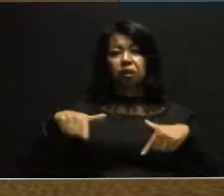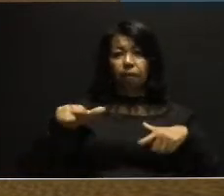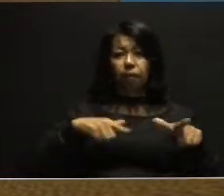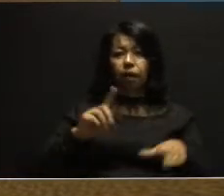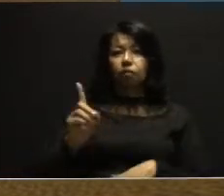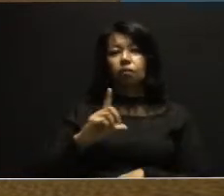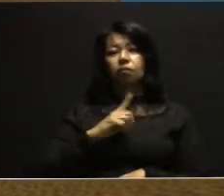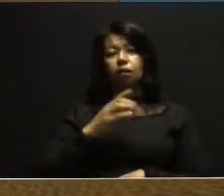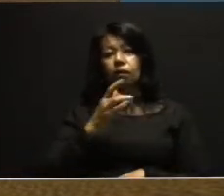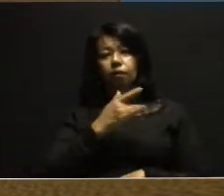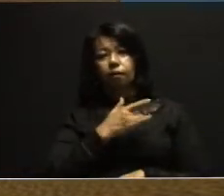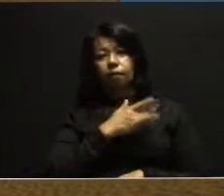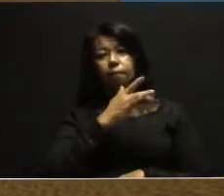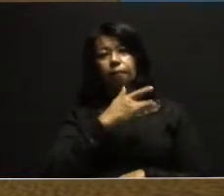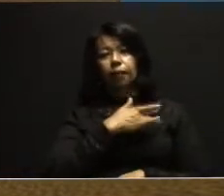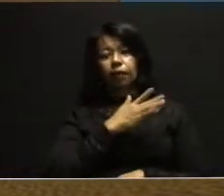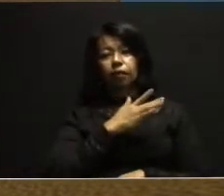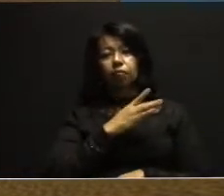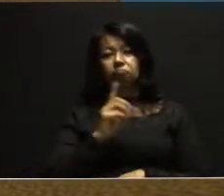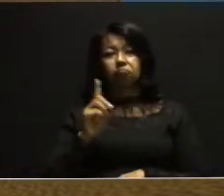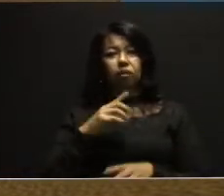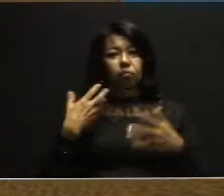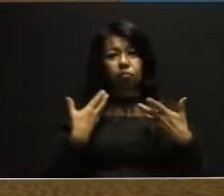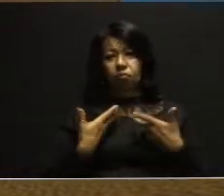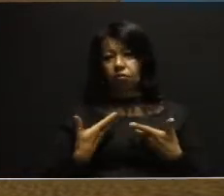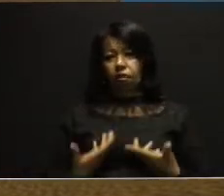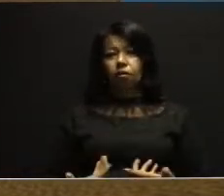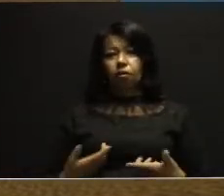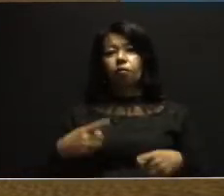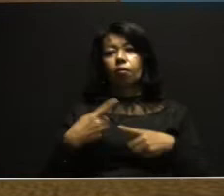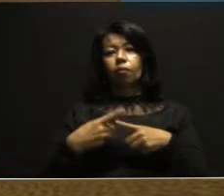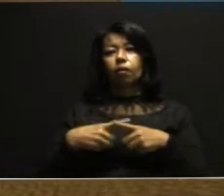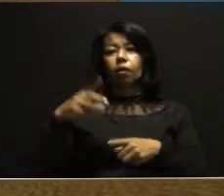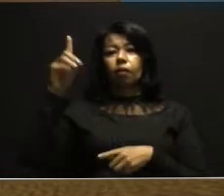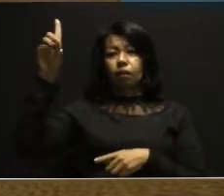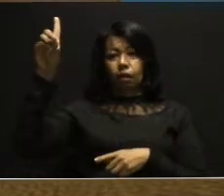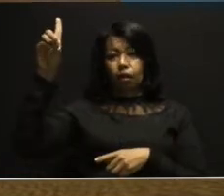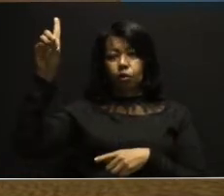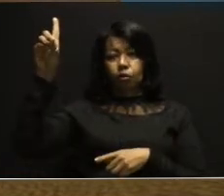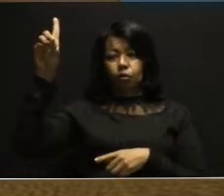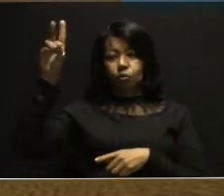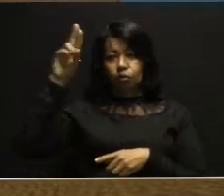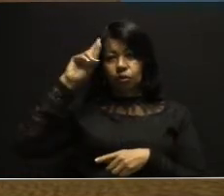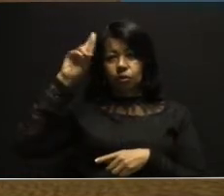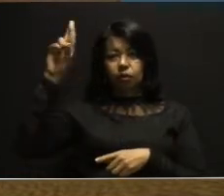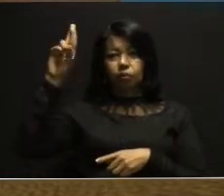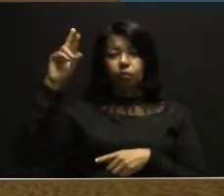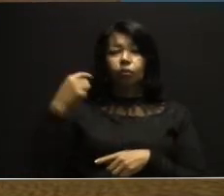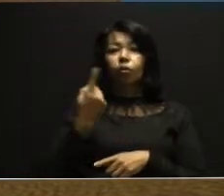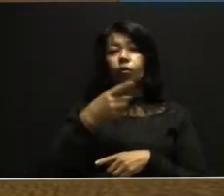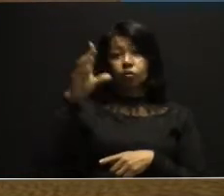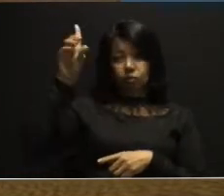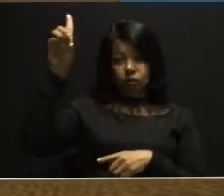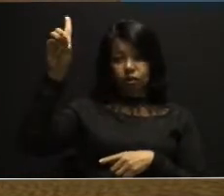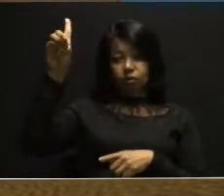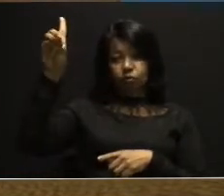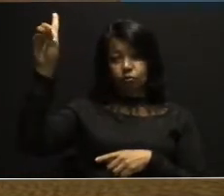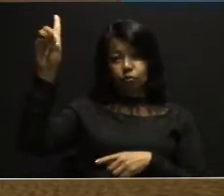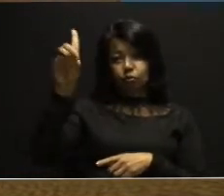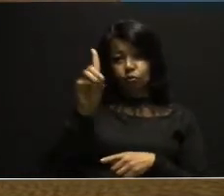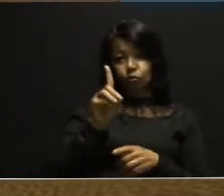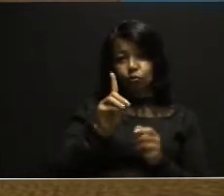tenha medo nem desanime, pois Deus, o Senhor, o nosso Deus, está